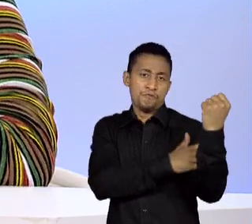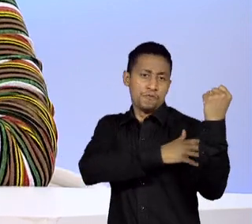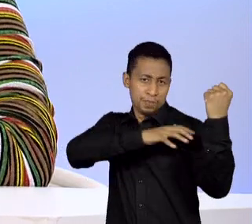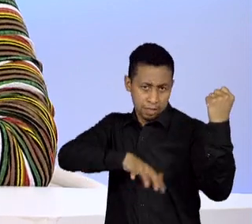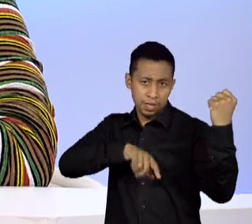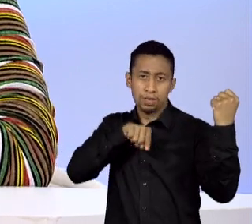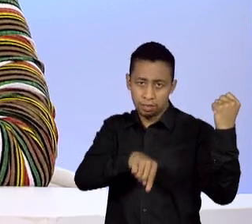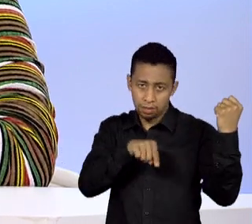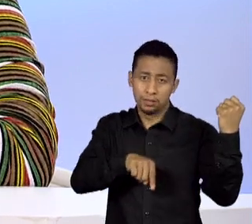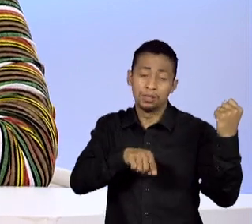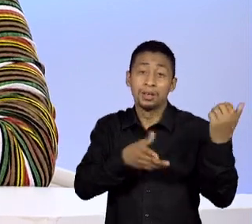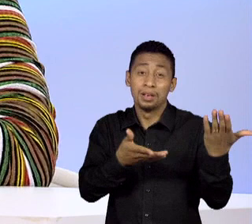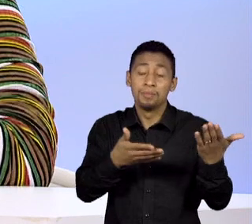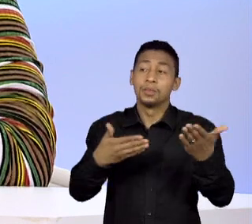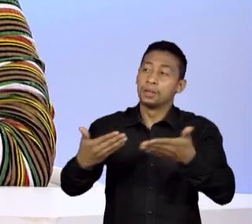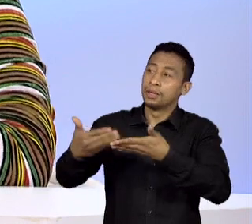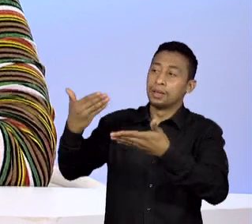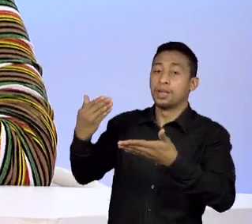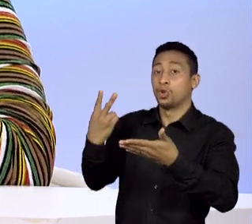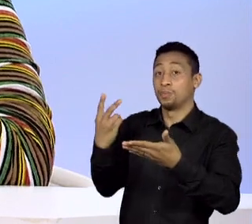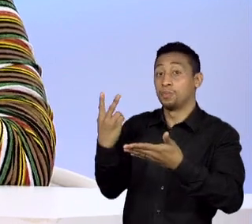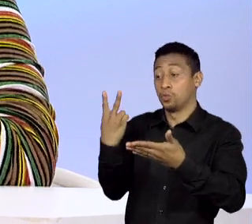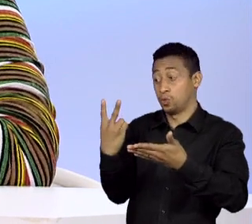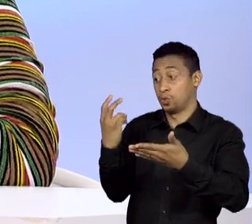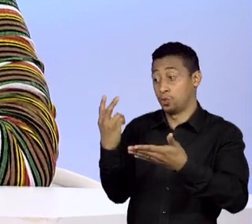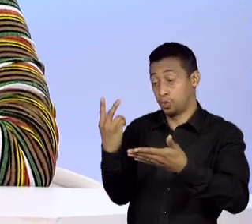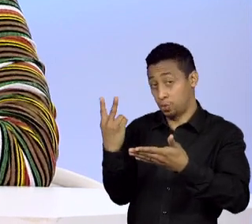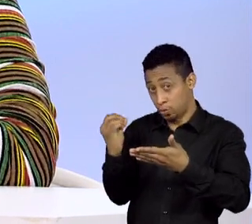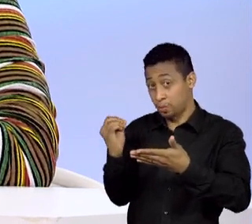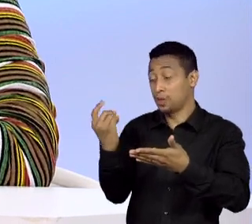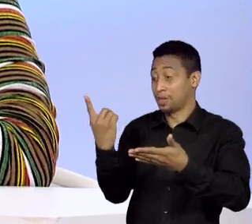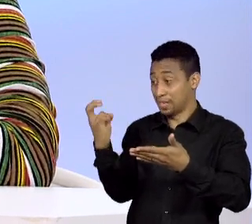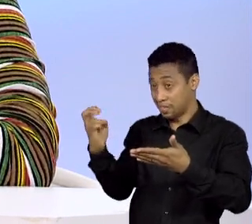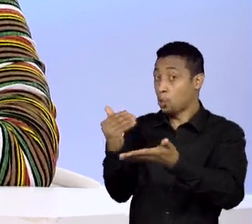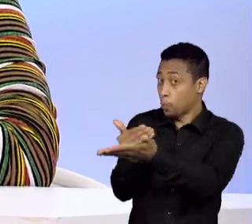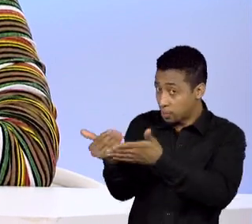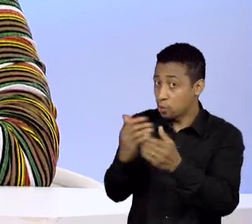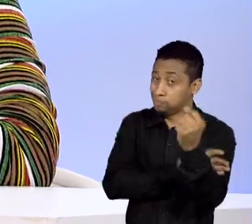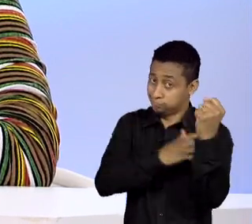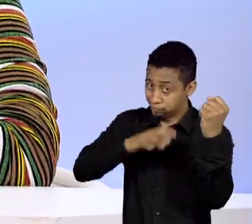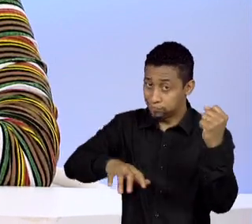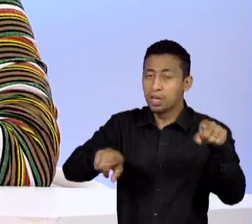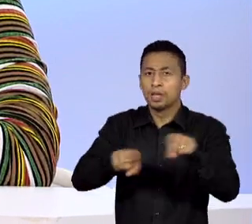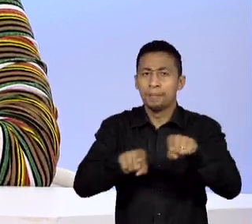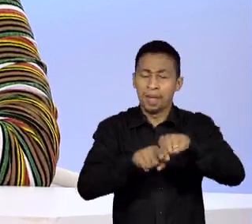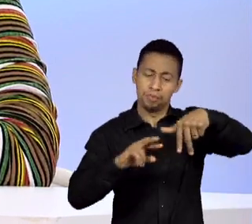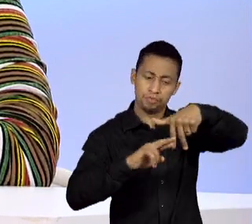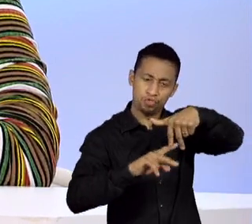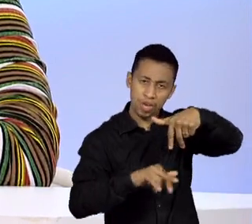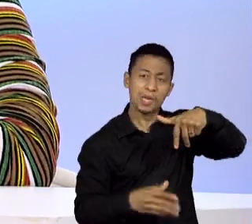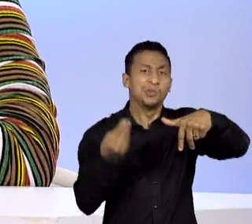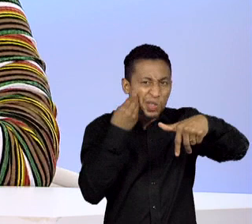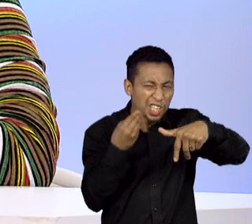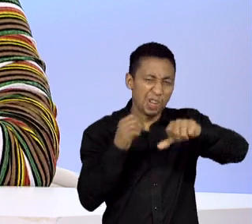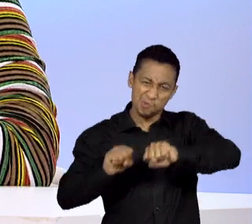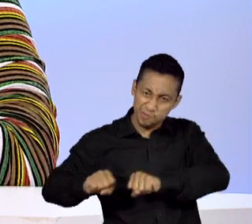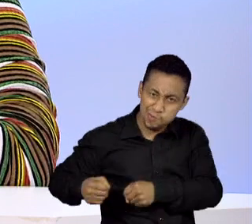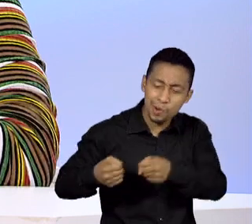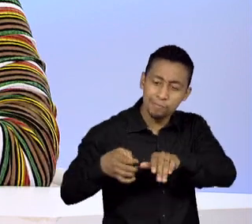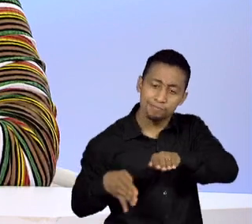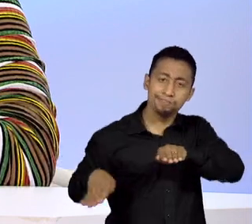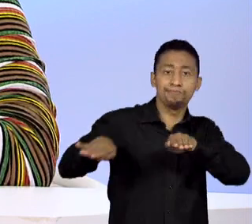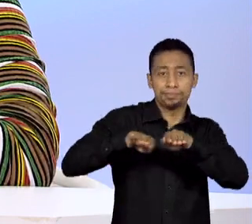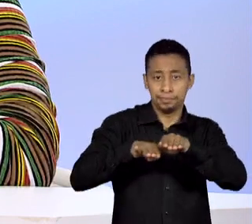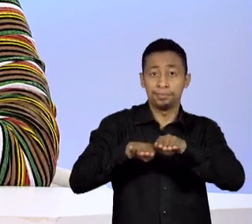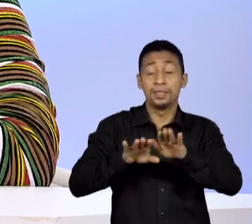que está acontecendo desde 2015, né, em movimentos como Me Too, equidade de gênero, eu fiquei pensando, não